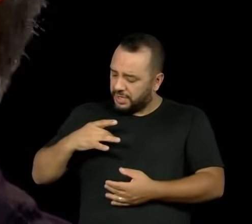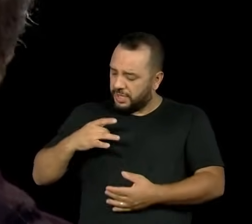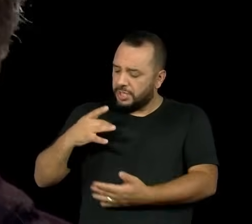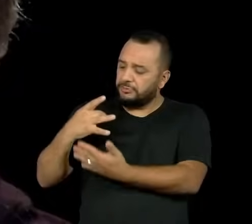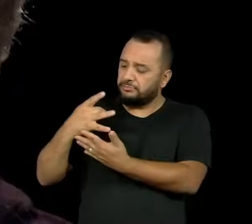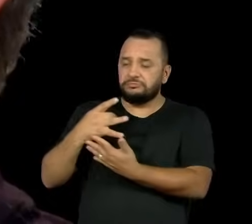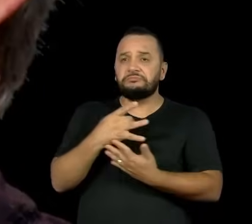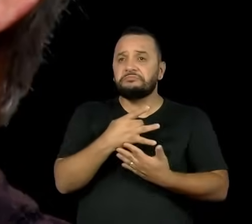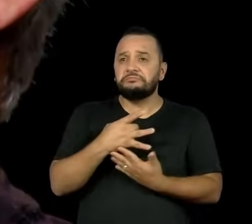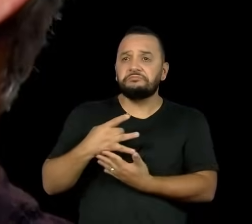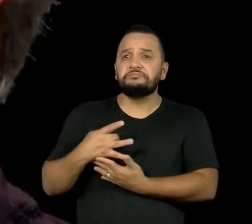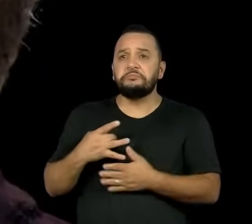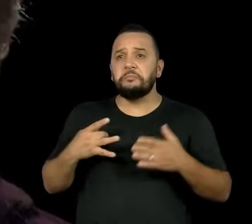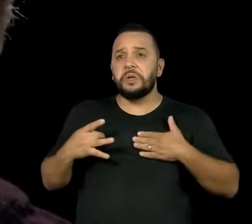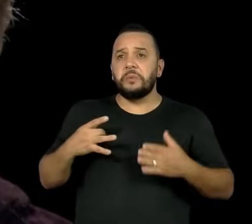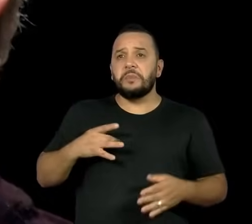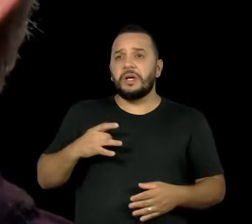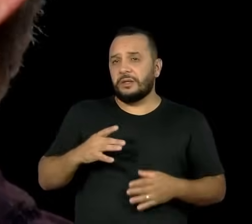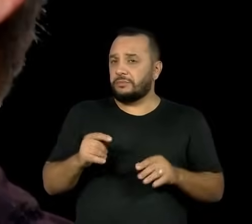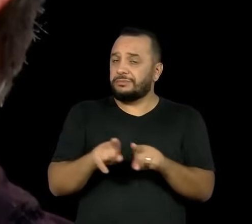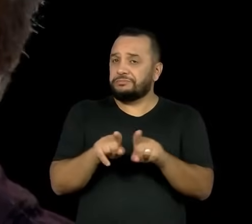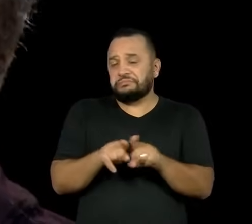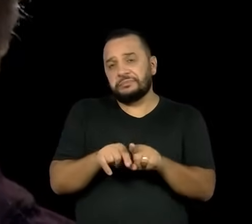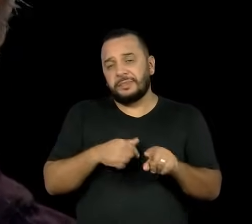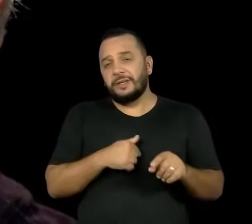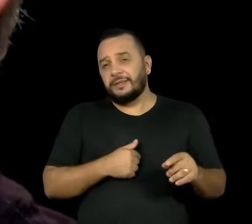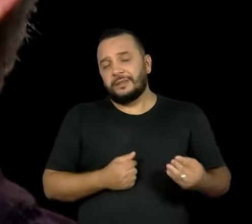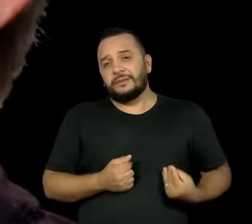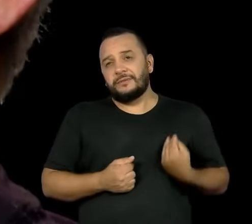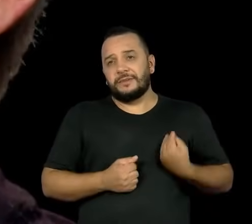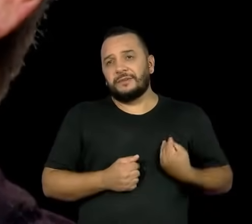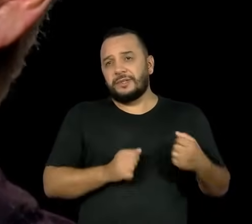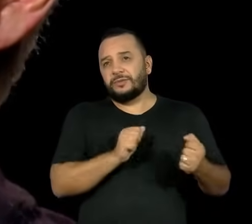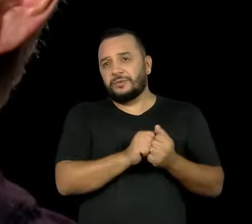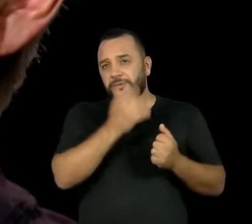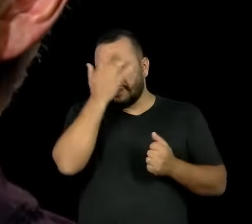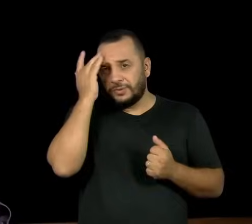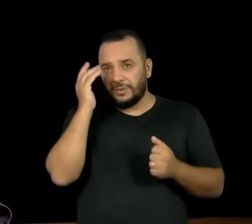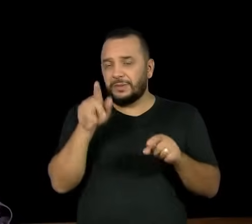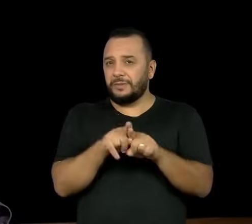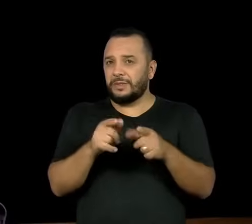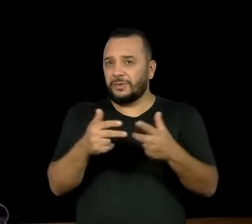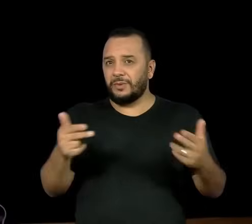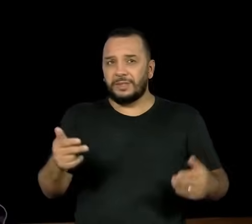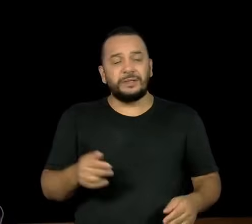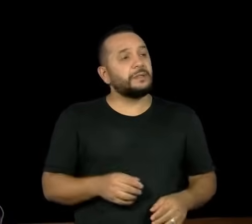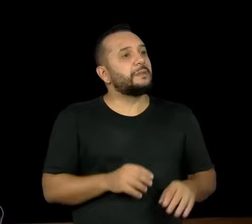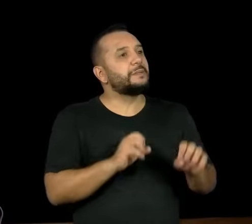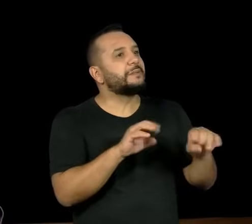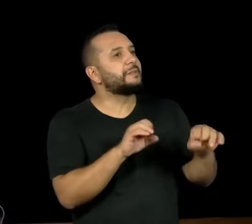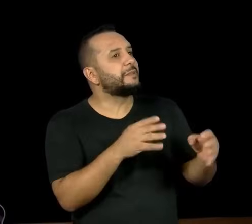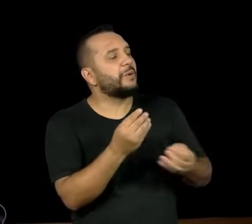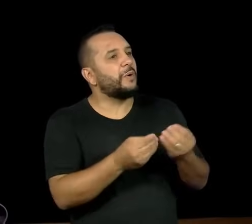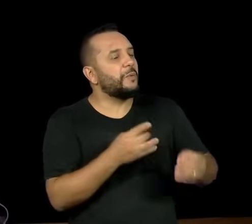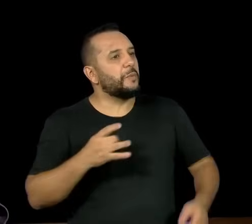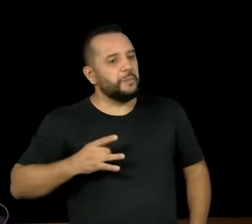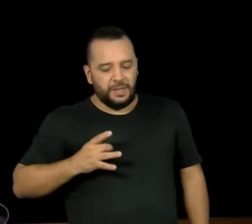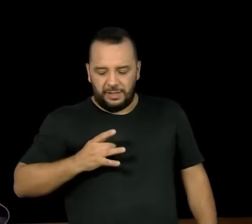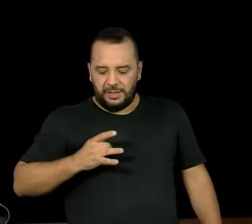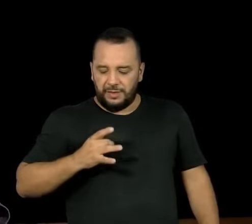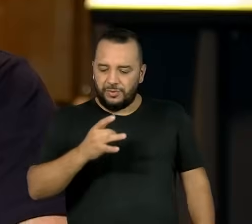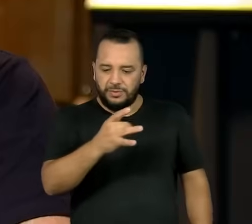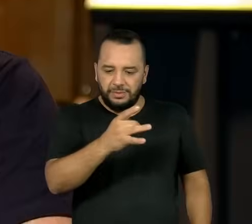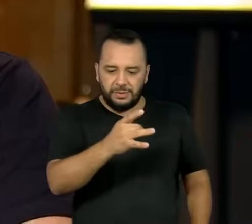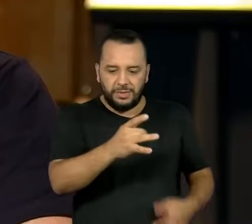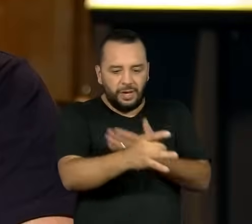consigo conviver com as pessoas, eu consigo conviver com as coisas. Ensina, como é que se convive com medo?